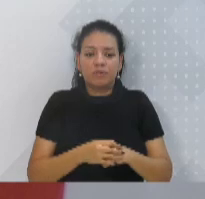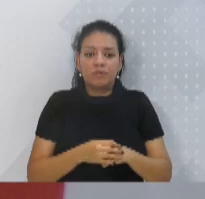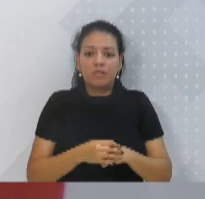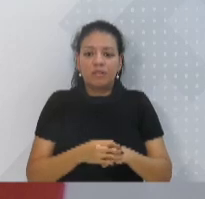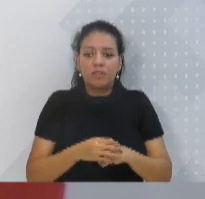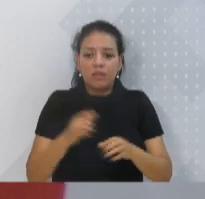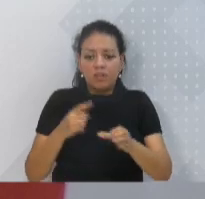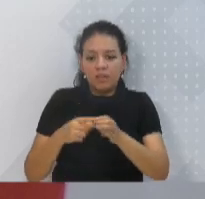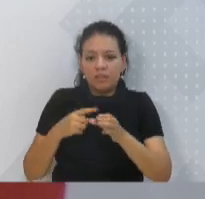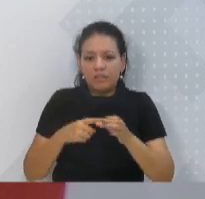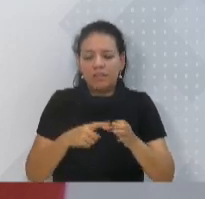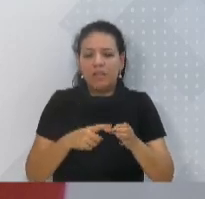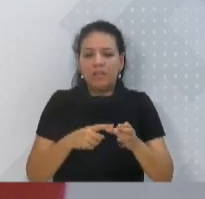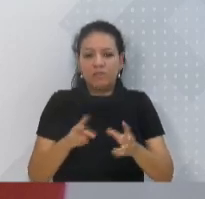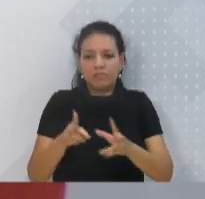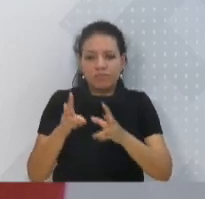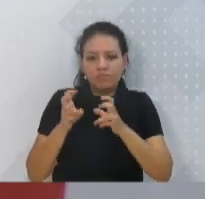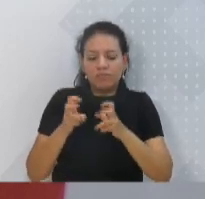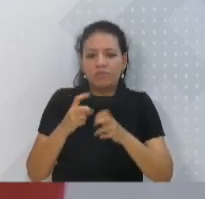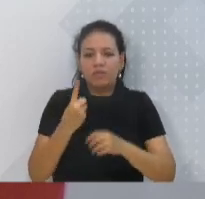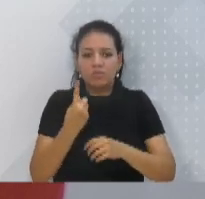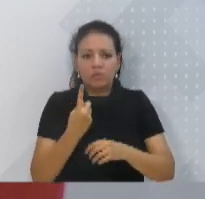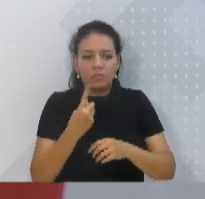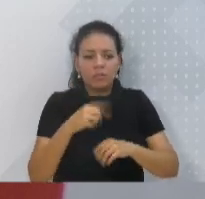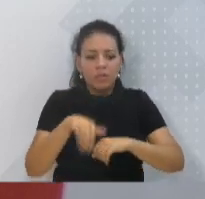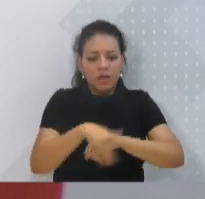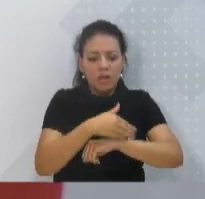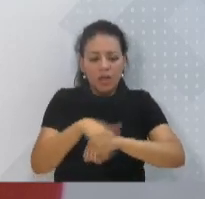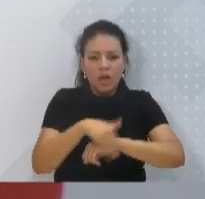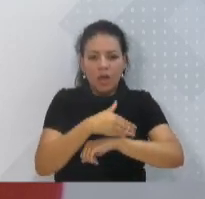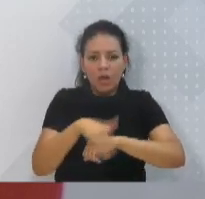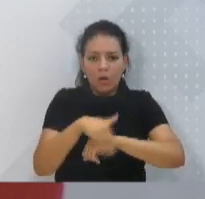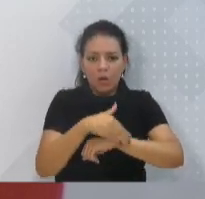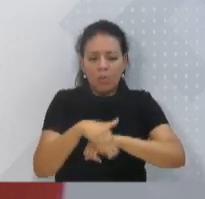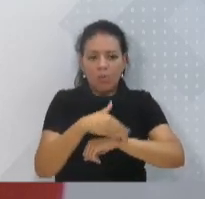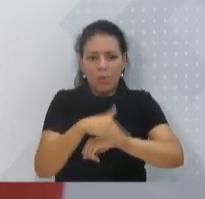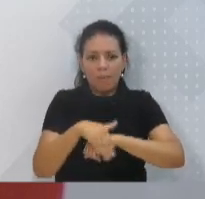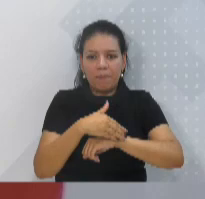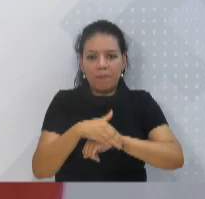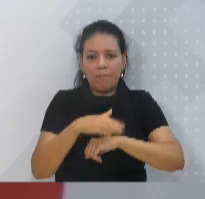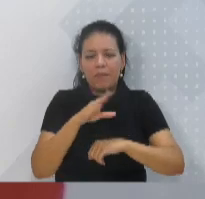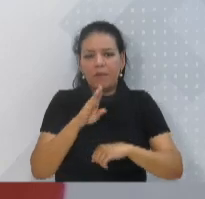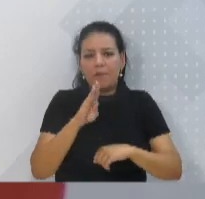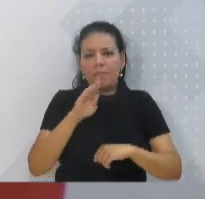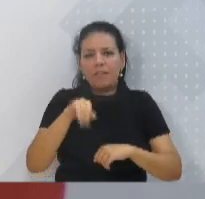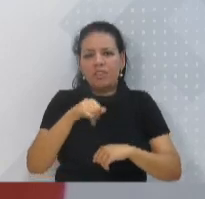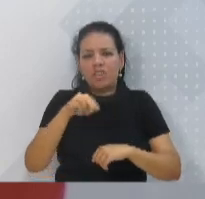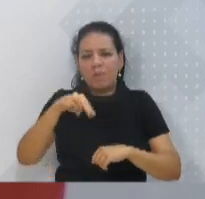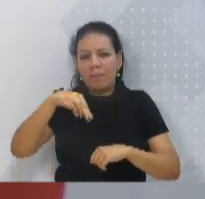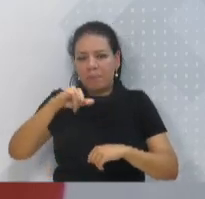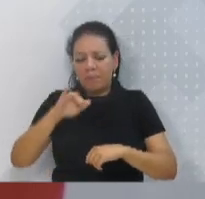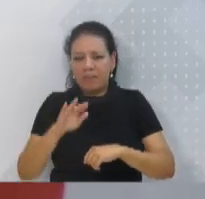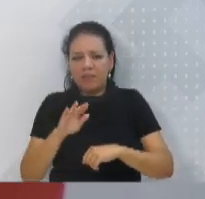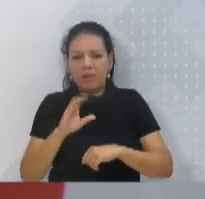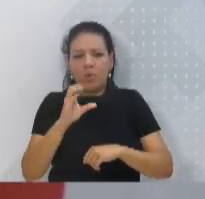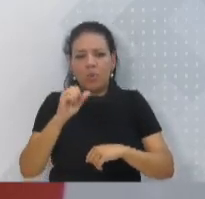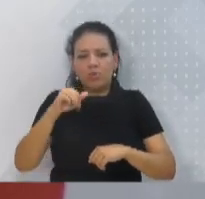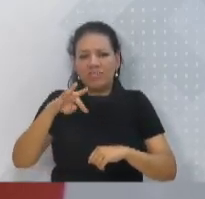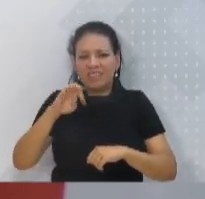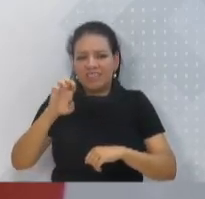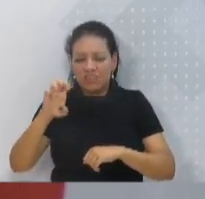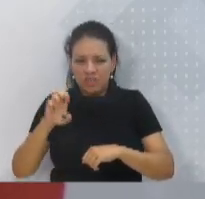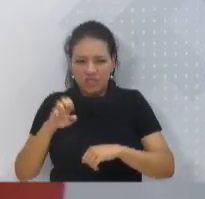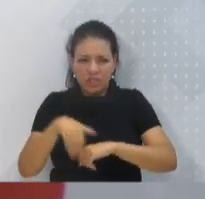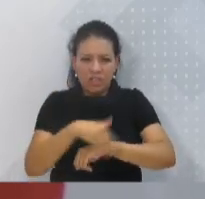viabilizar na cidade, e uma delas é a Rua Benjamin Constante. Foi feito um paliativo ali da